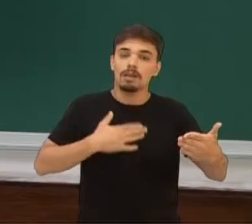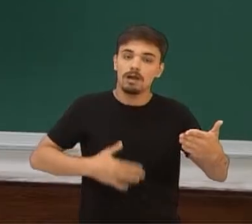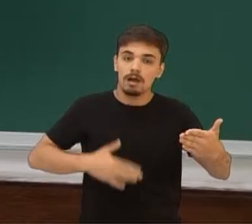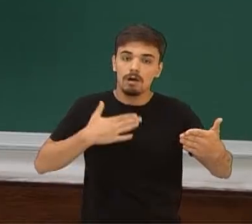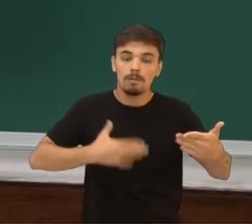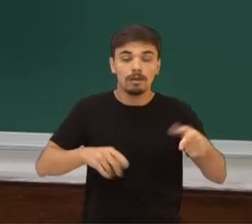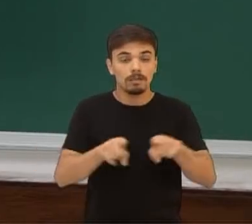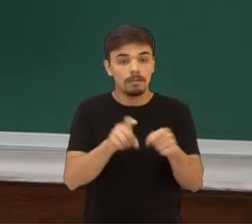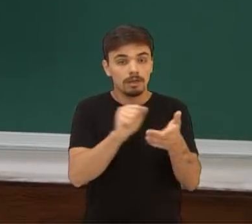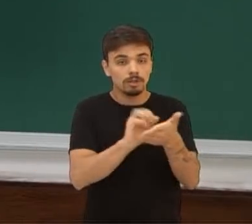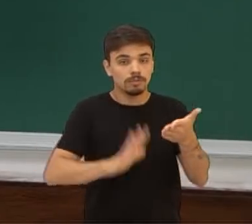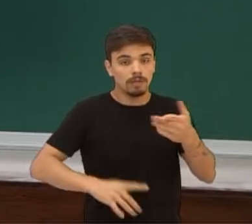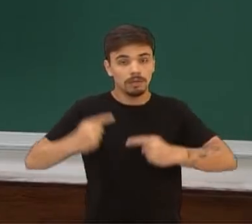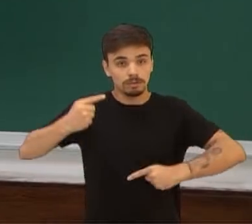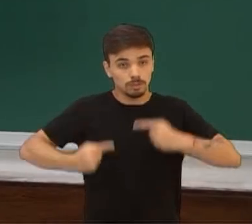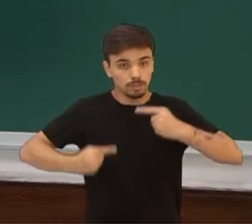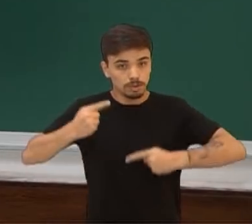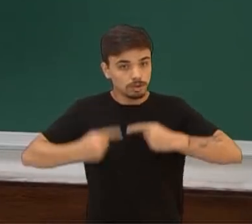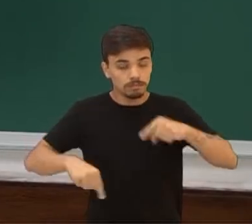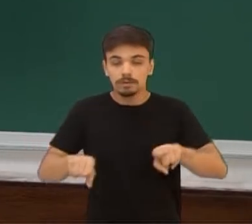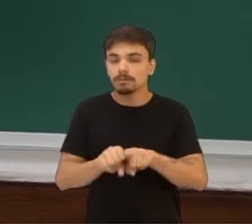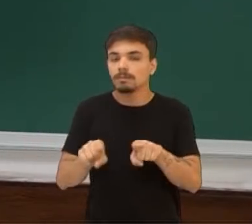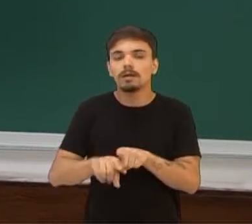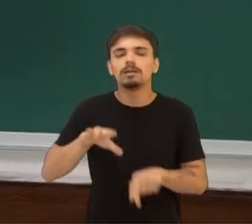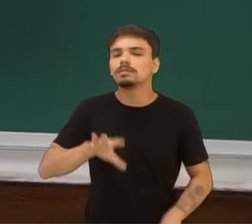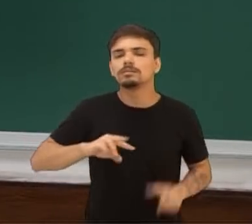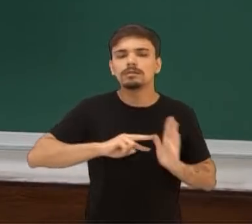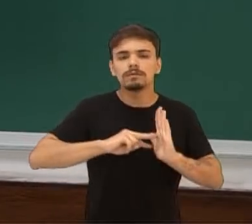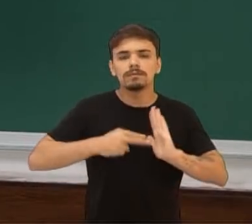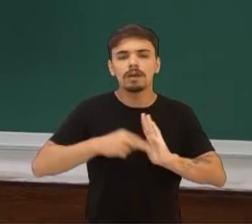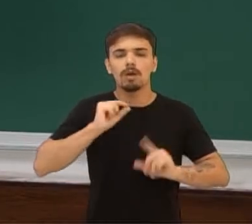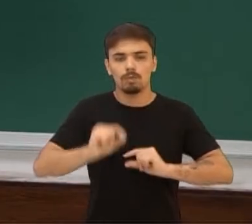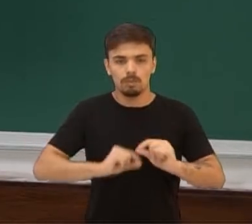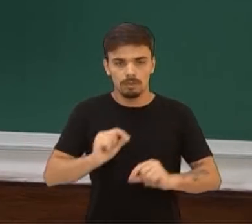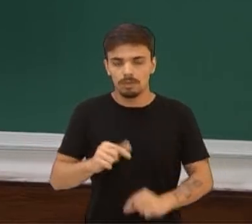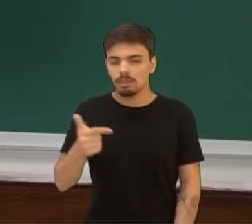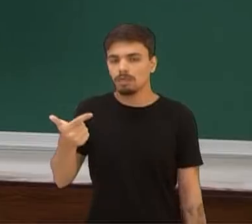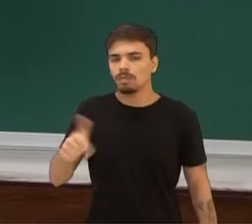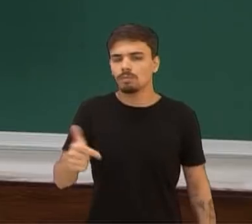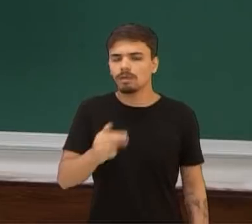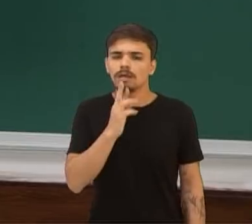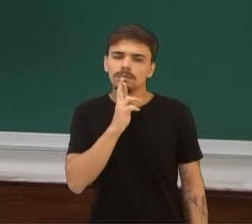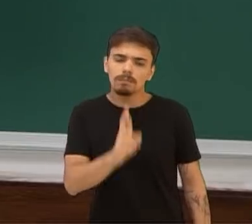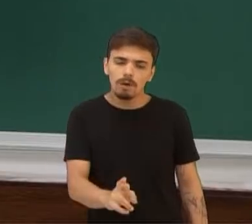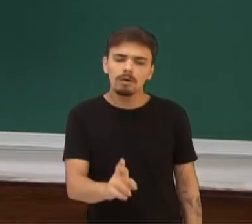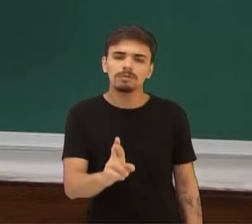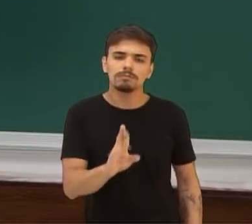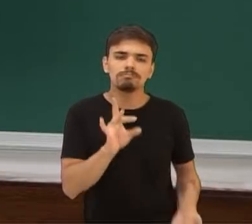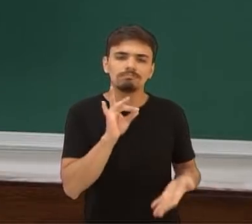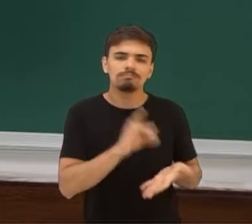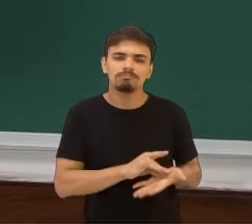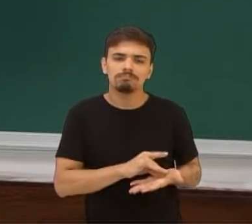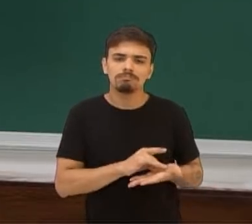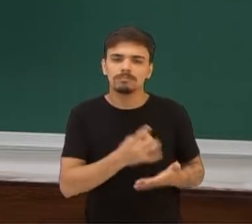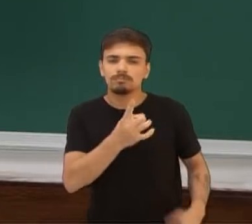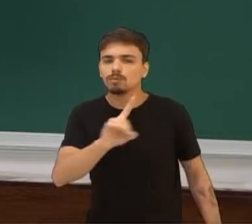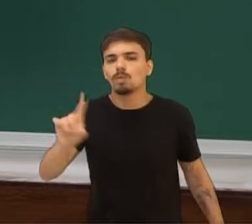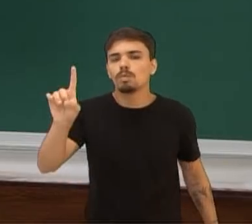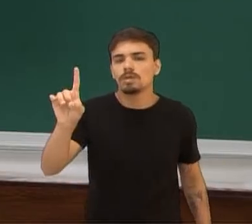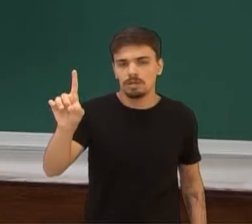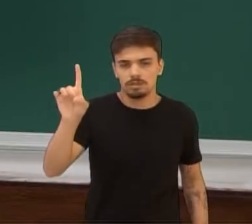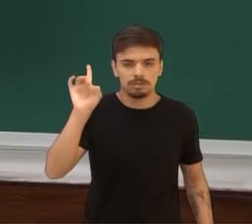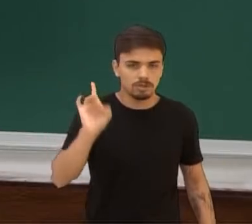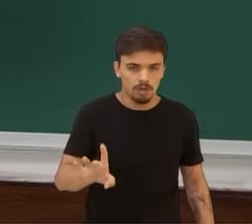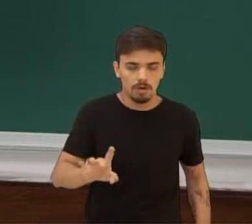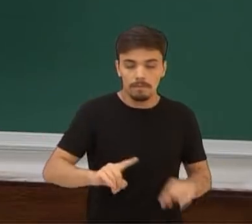Ela é uma atividade discursiva. Então, isso quer dizer o quê? Quer dizer que não existe uma resposta única para